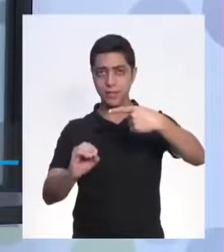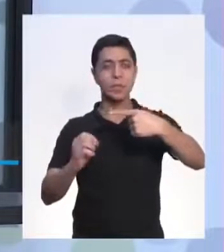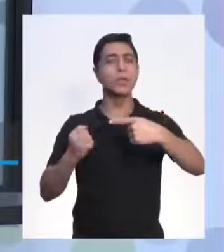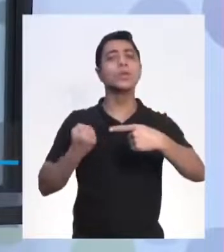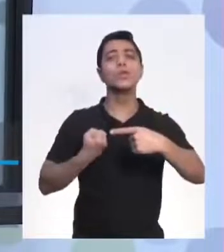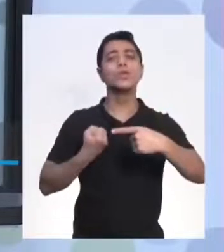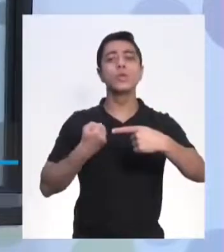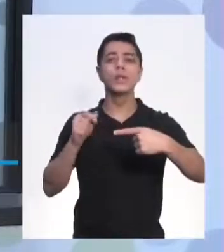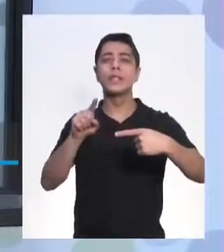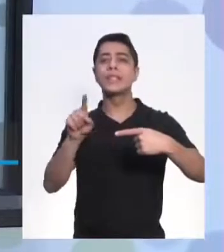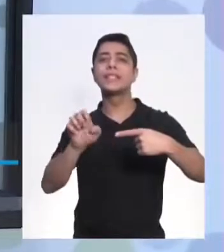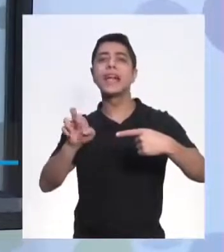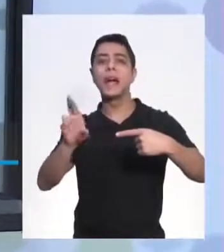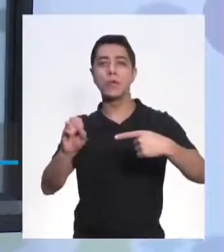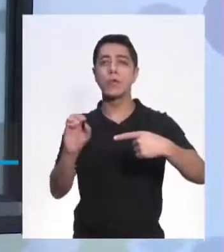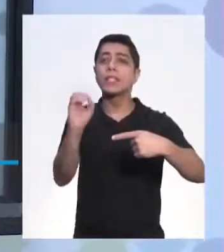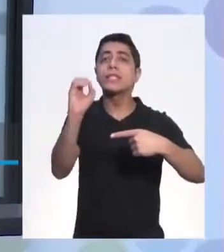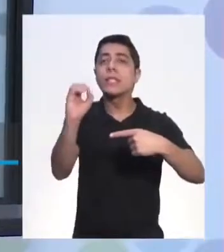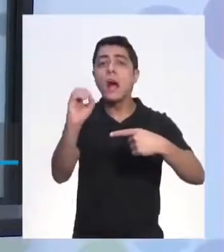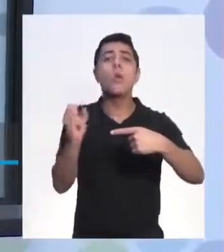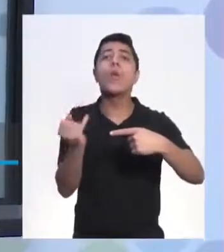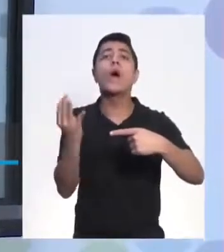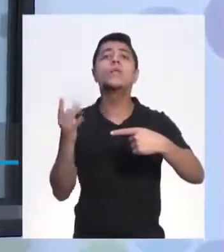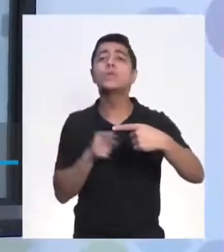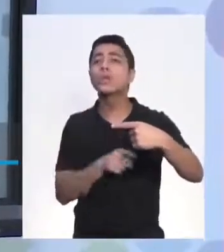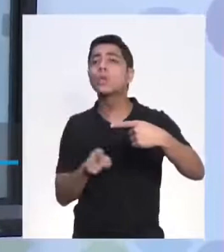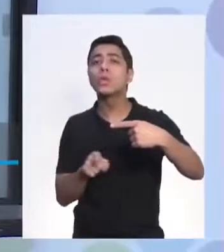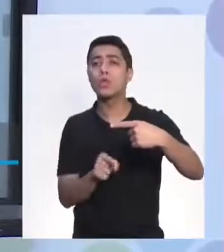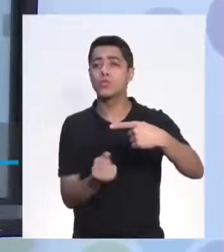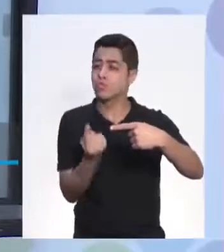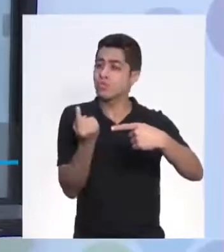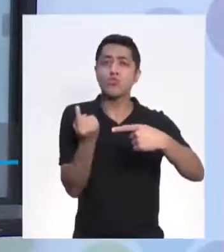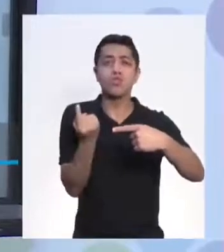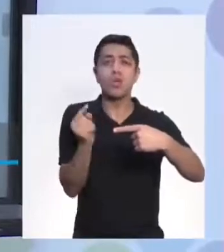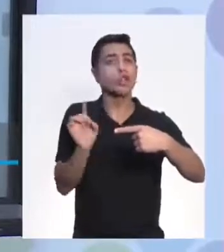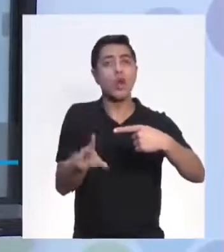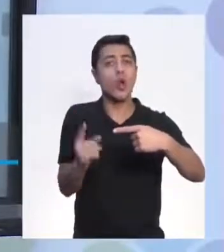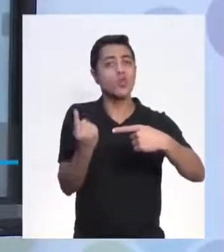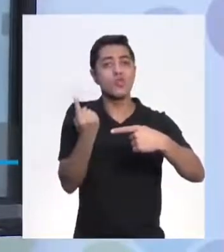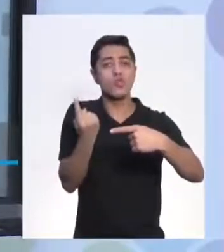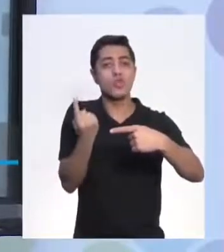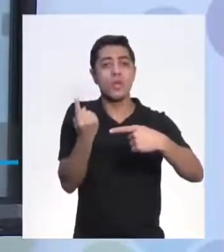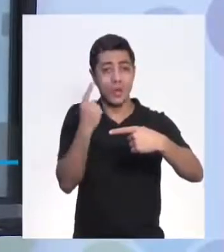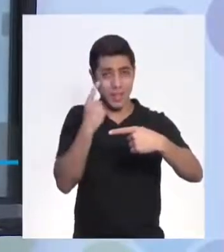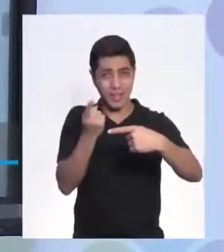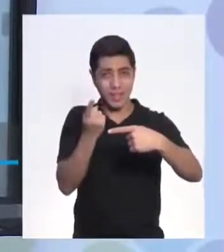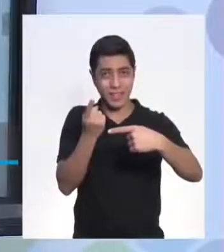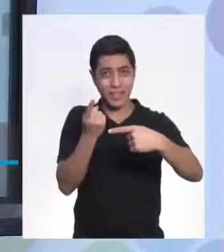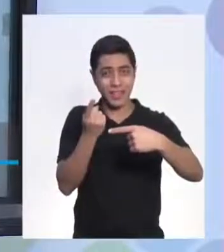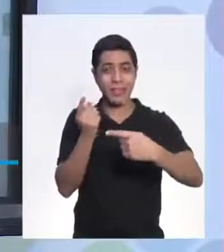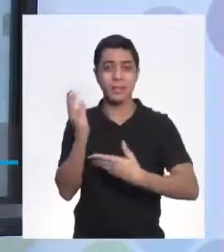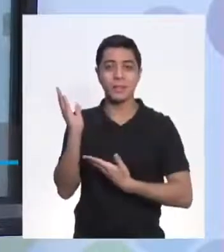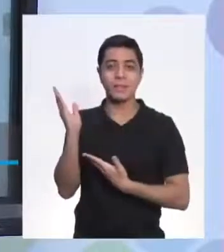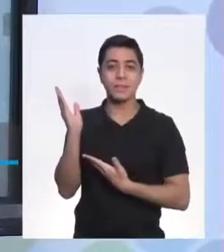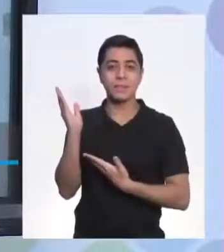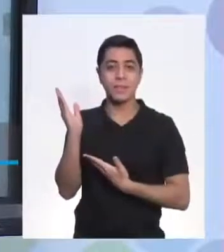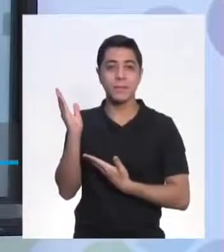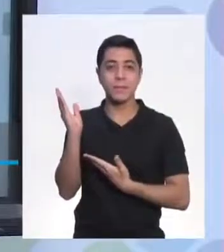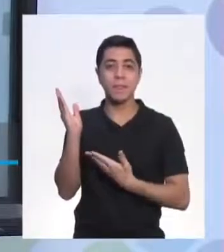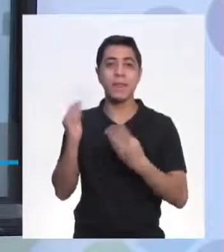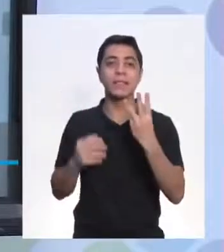o 37 ficou com uma casa decimal. Então, a gente pode ler esse número